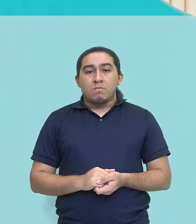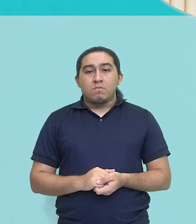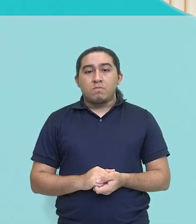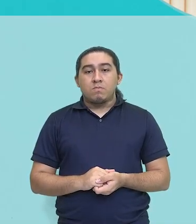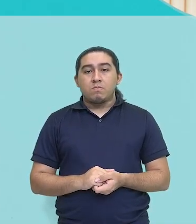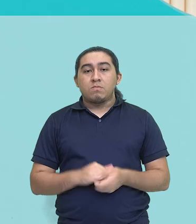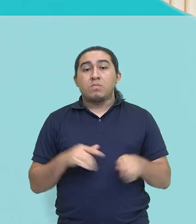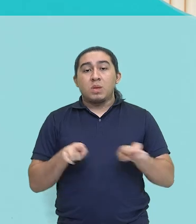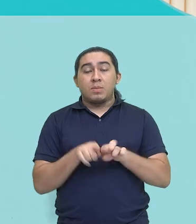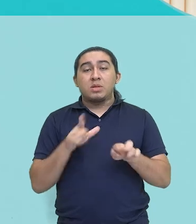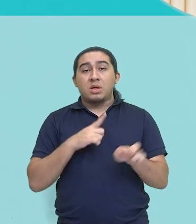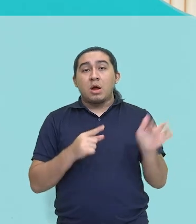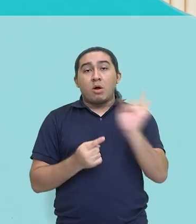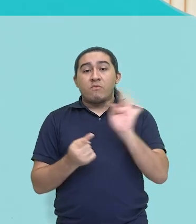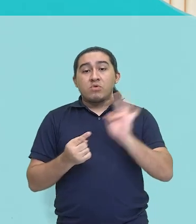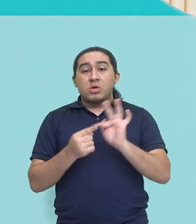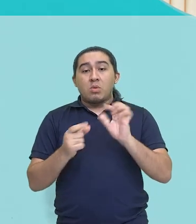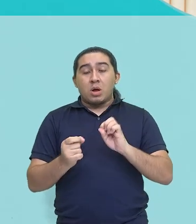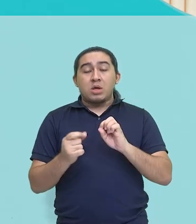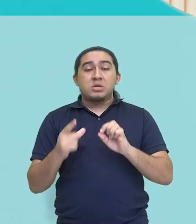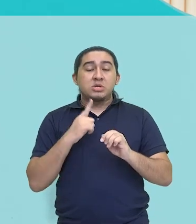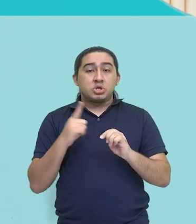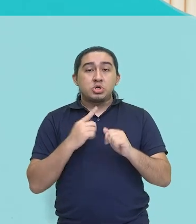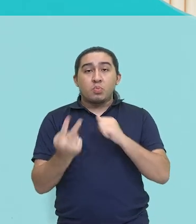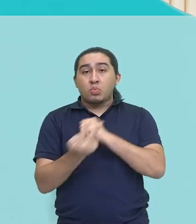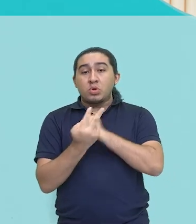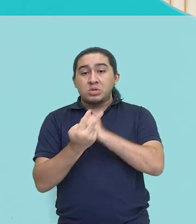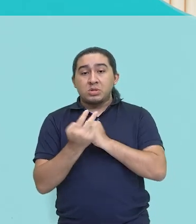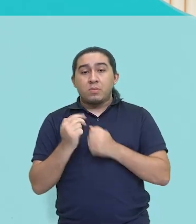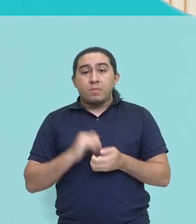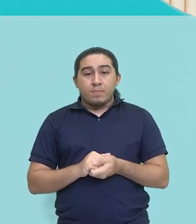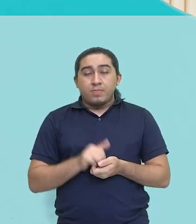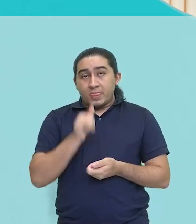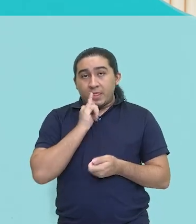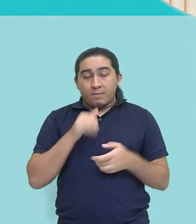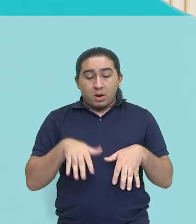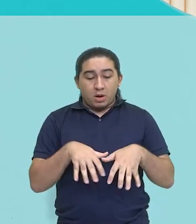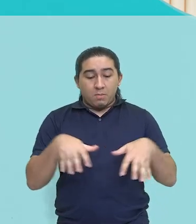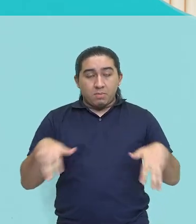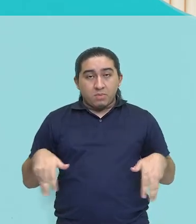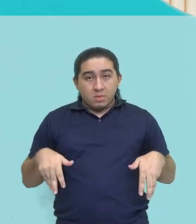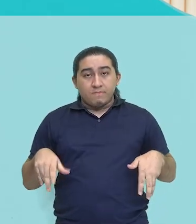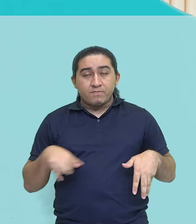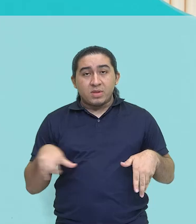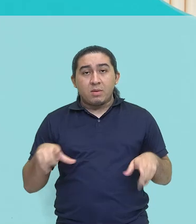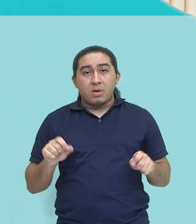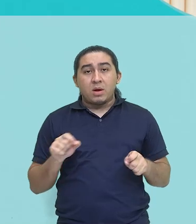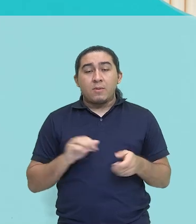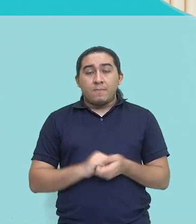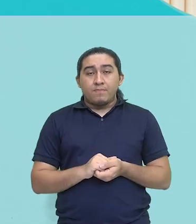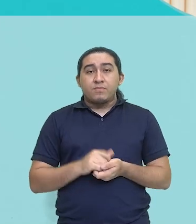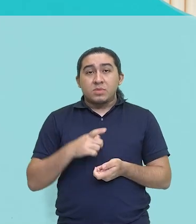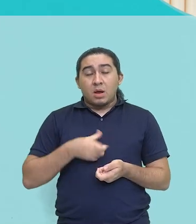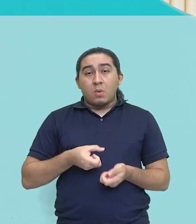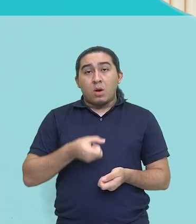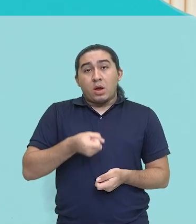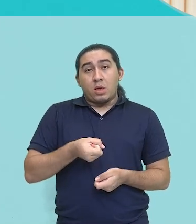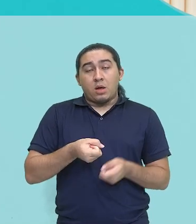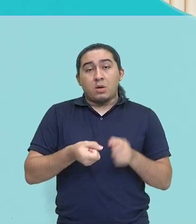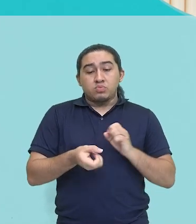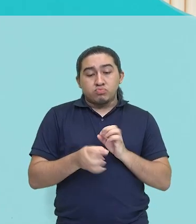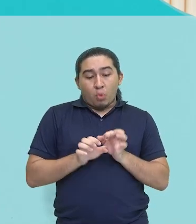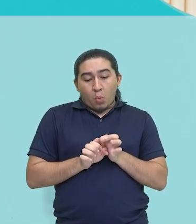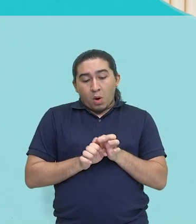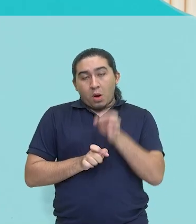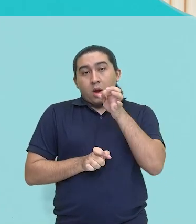função de proteção. Essa região aqui posterior do nosso corpo é onde tem o ânus, o reto, né? Que